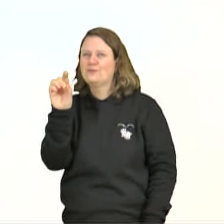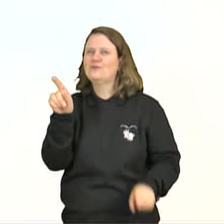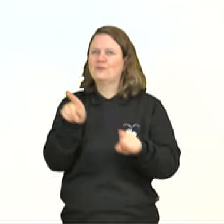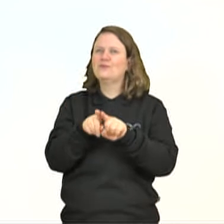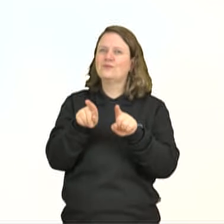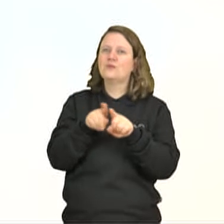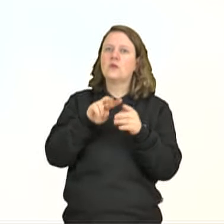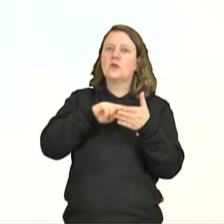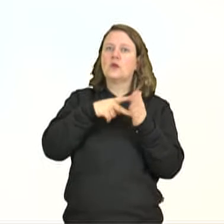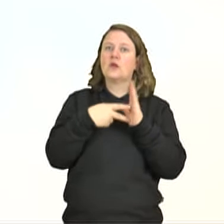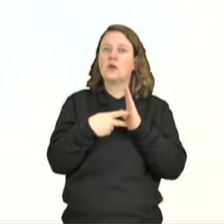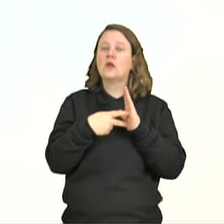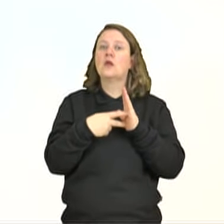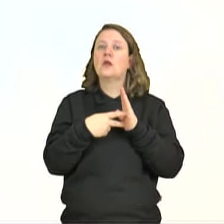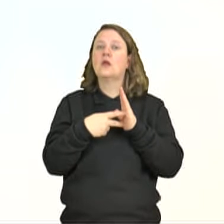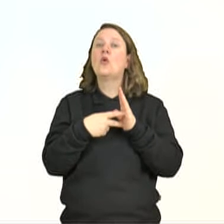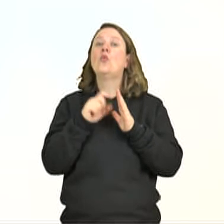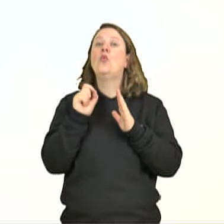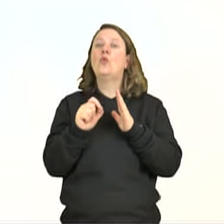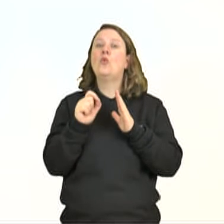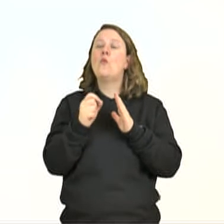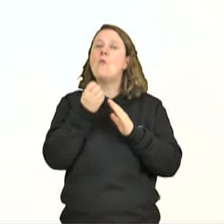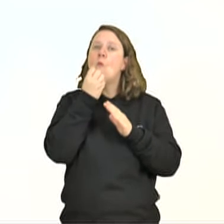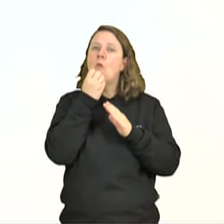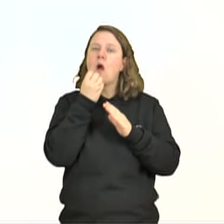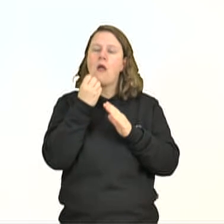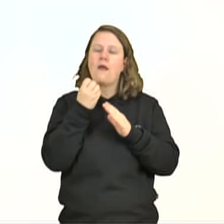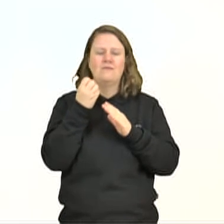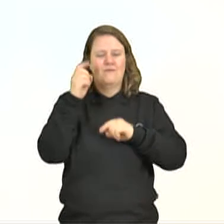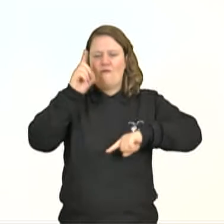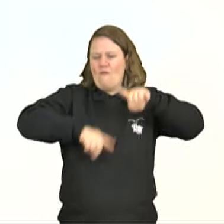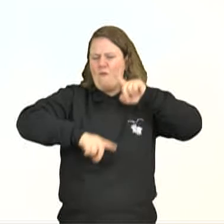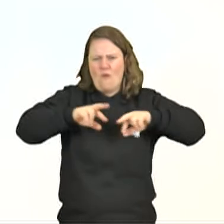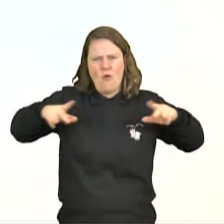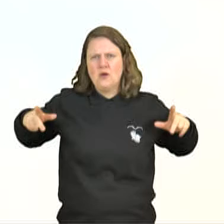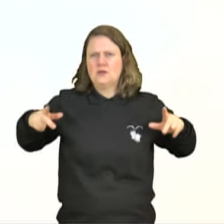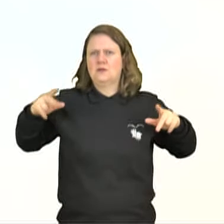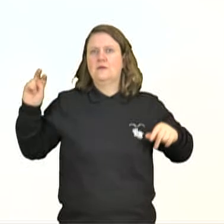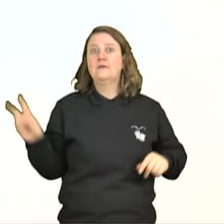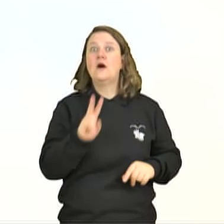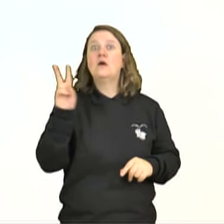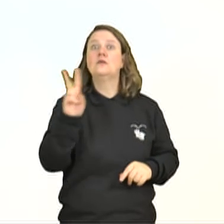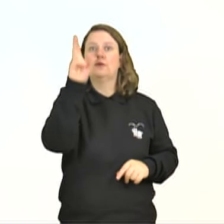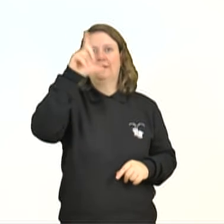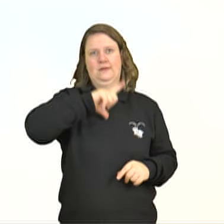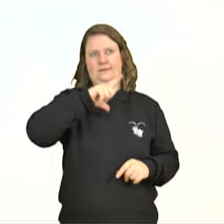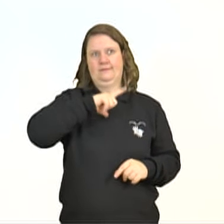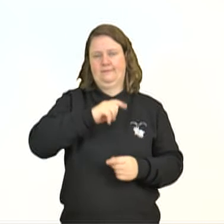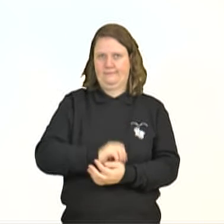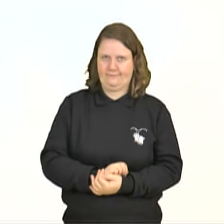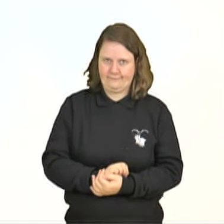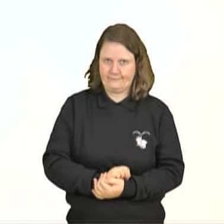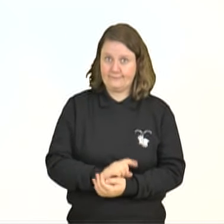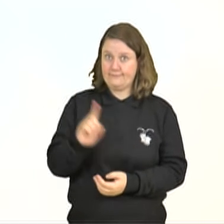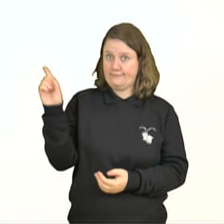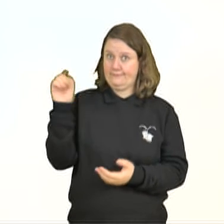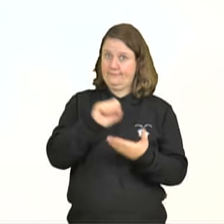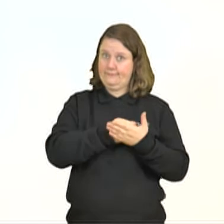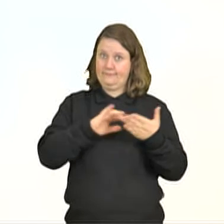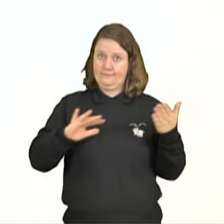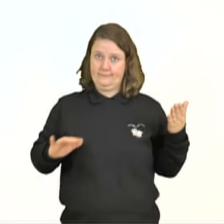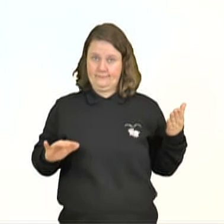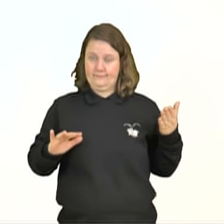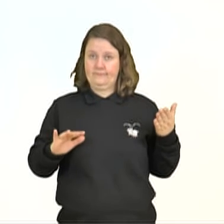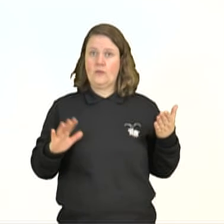origem germânica, bem de importância. Beleza, pessoal? E aqui a gente tem uma atividade,